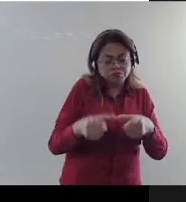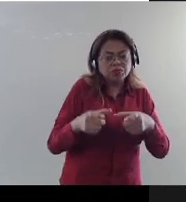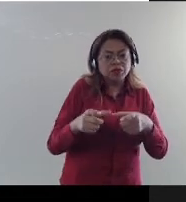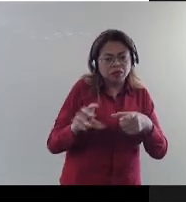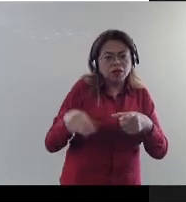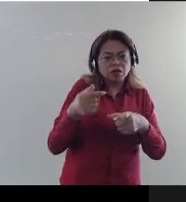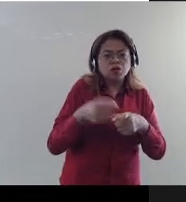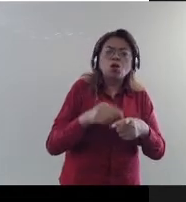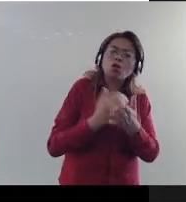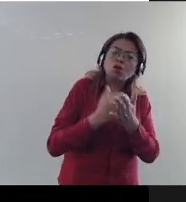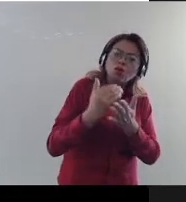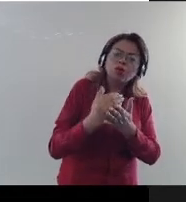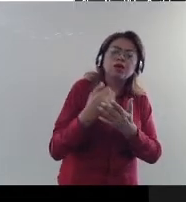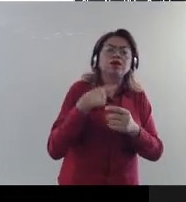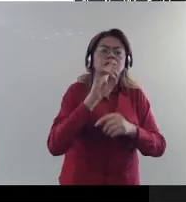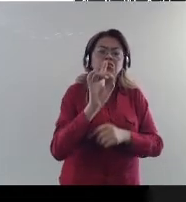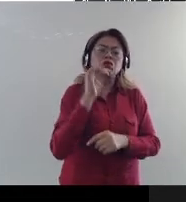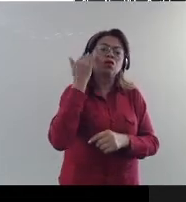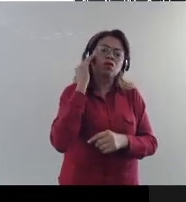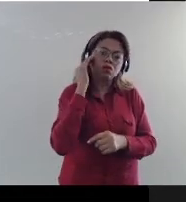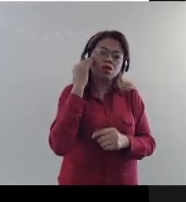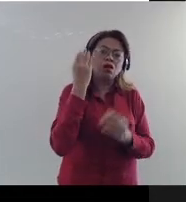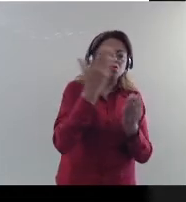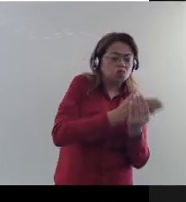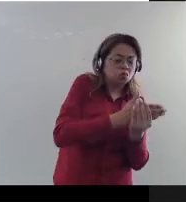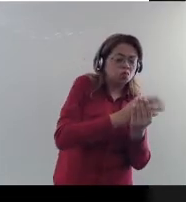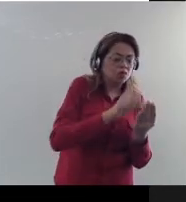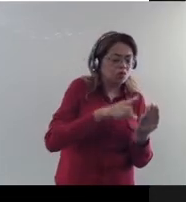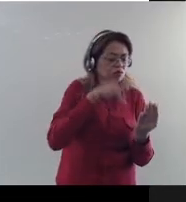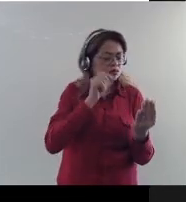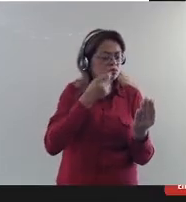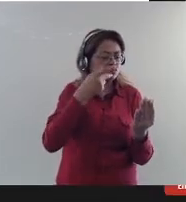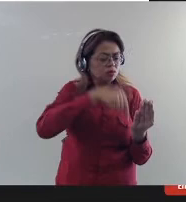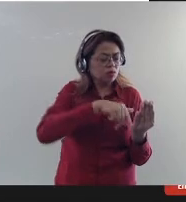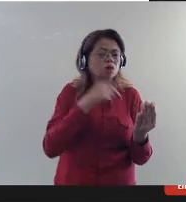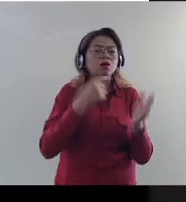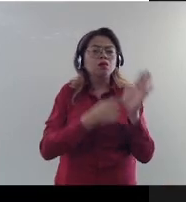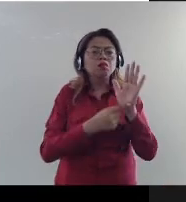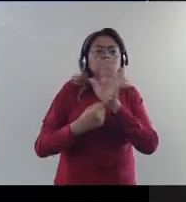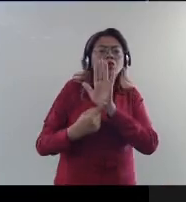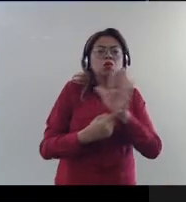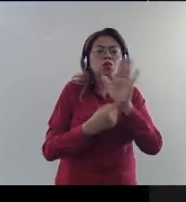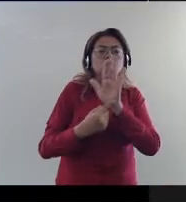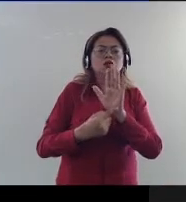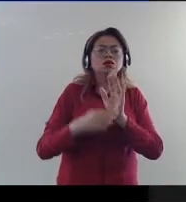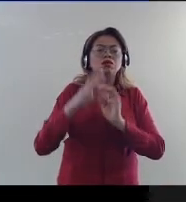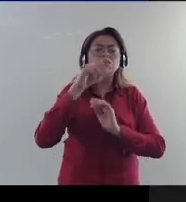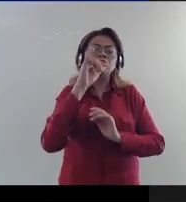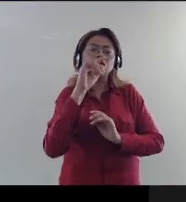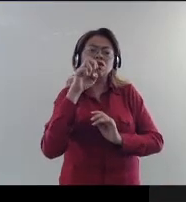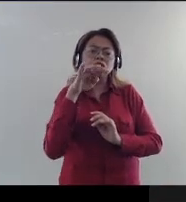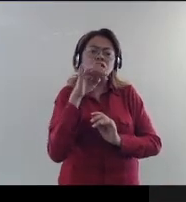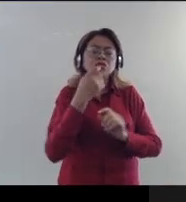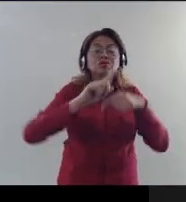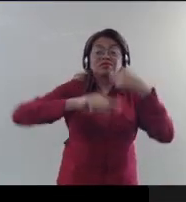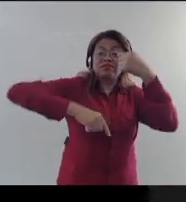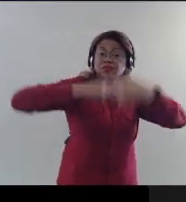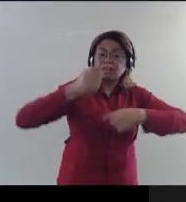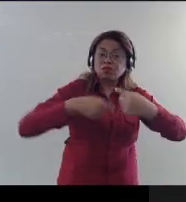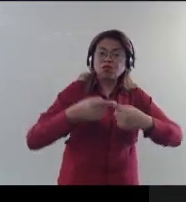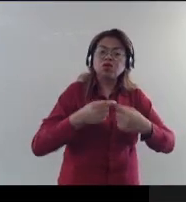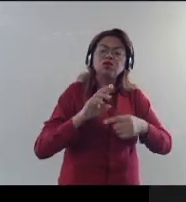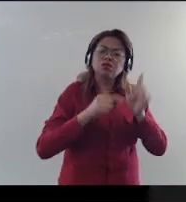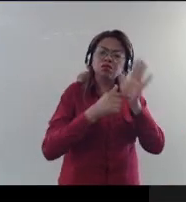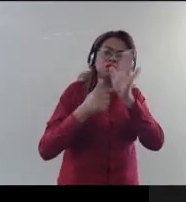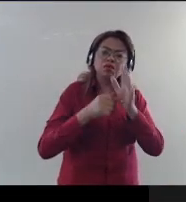processo, né? Começa por ele, entende, né? Valida, tem um resultado para o cliente, e a partir daí a gente consegue fazer isso. E a última